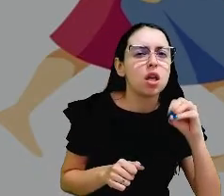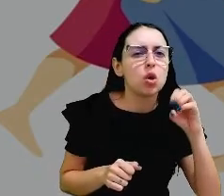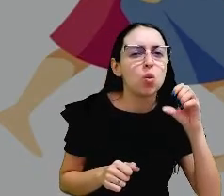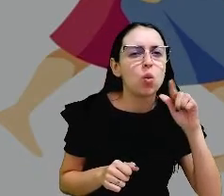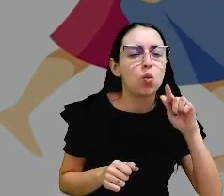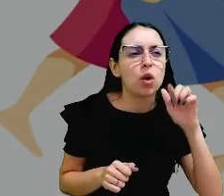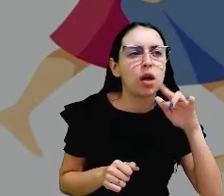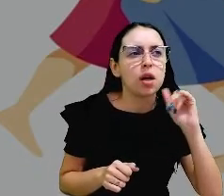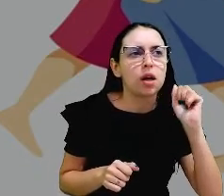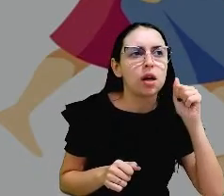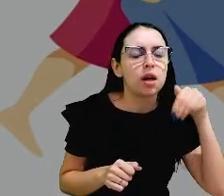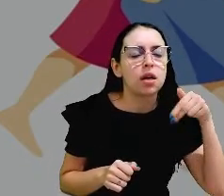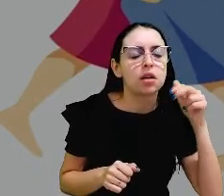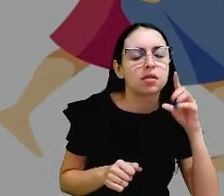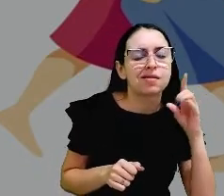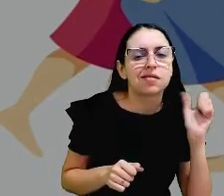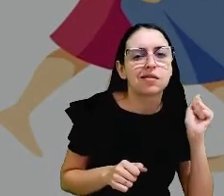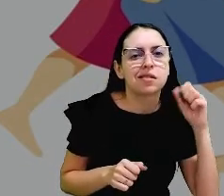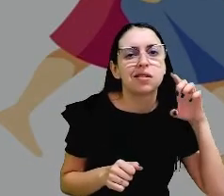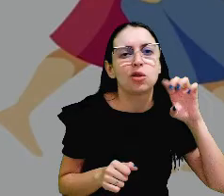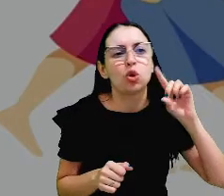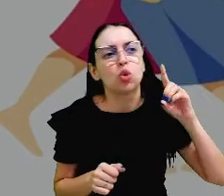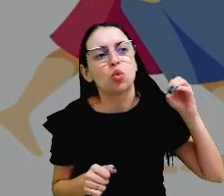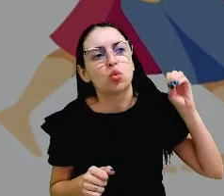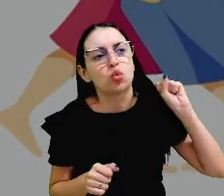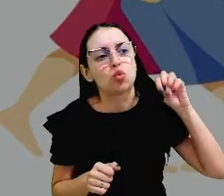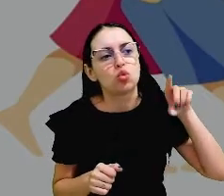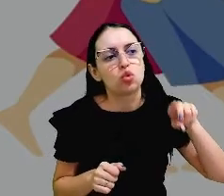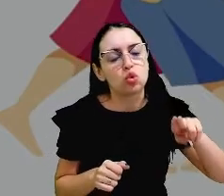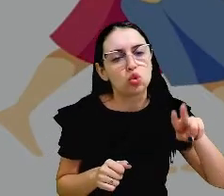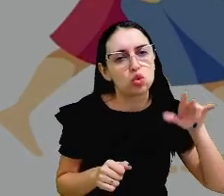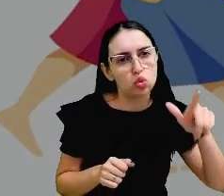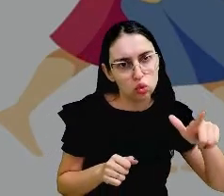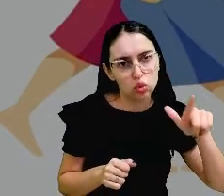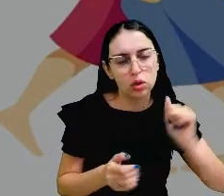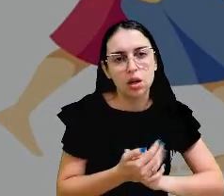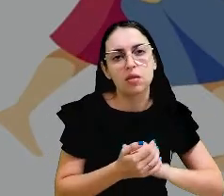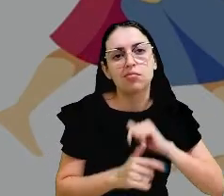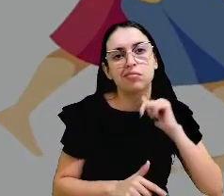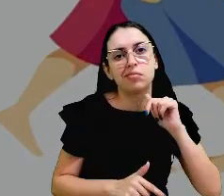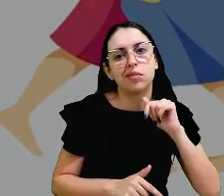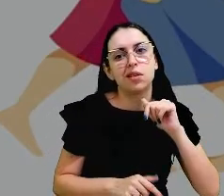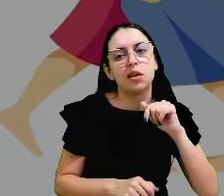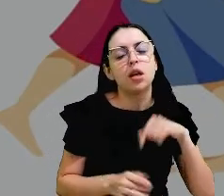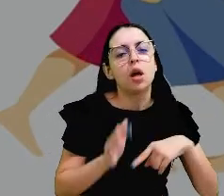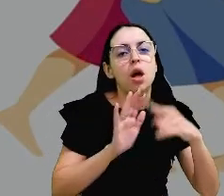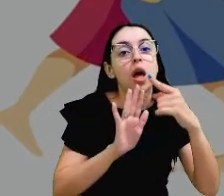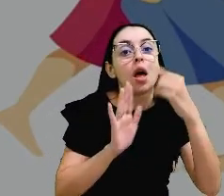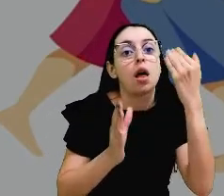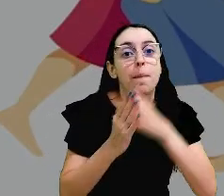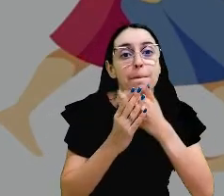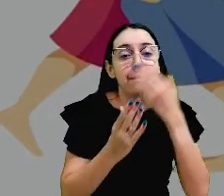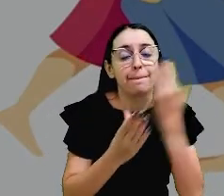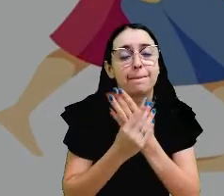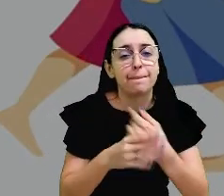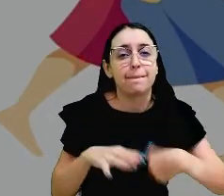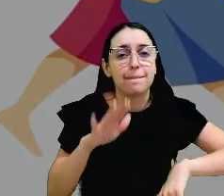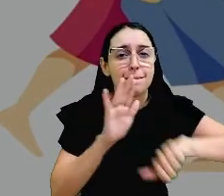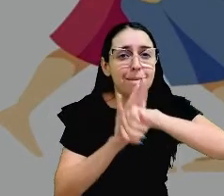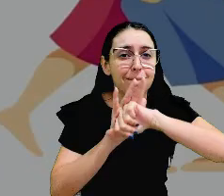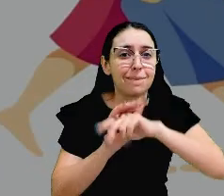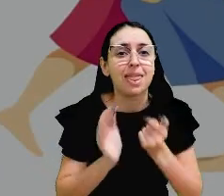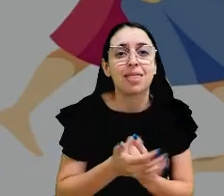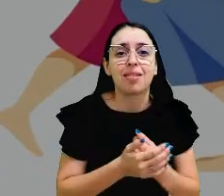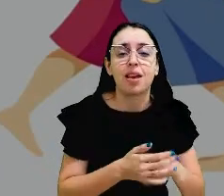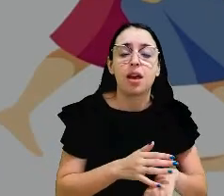houve a condenação em razão de negligência no tratamento médico, porque a gestante foi feita